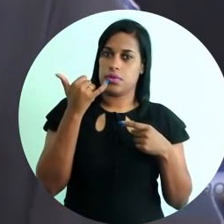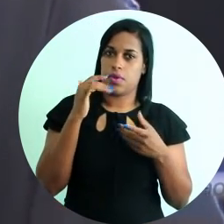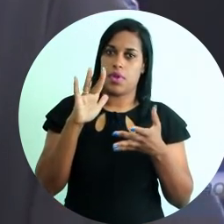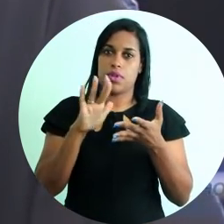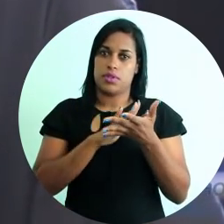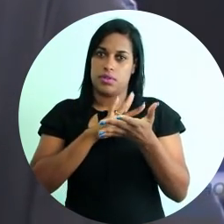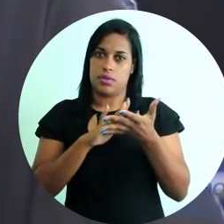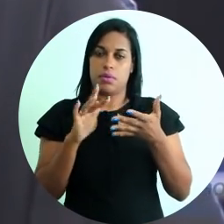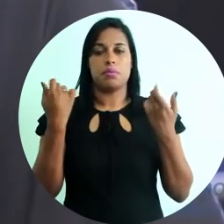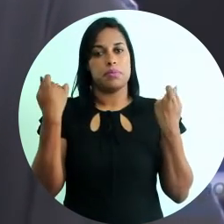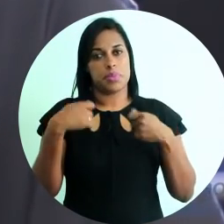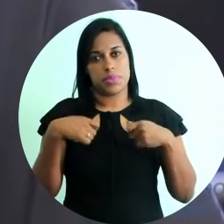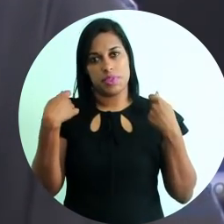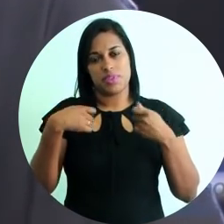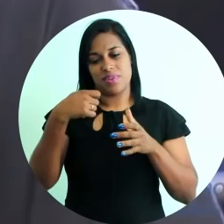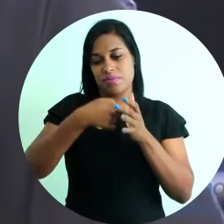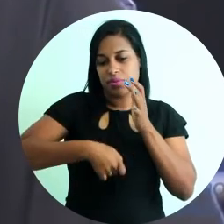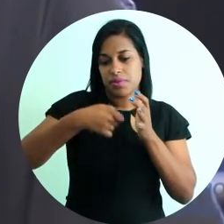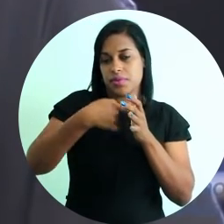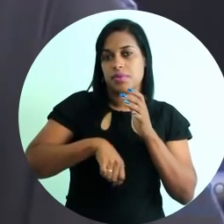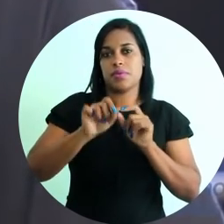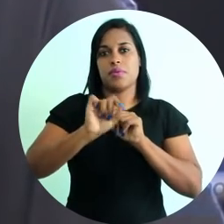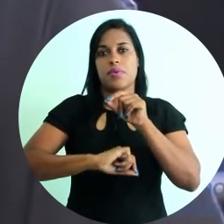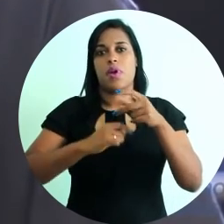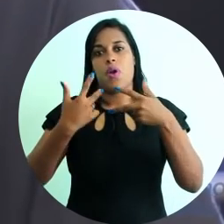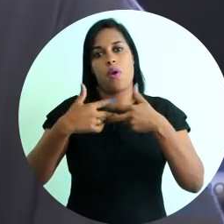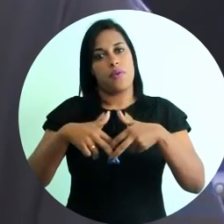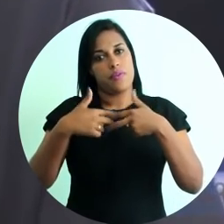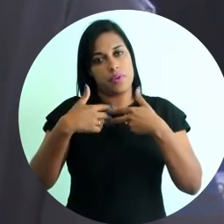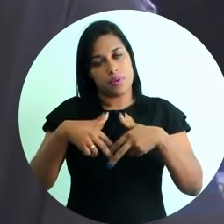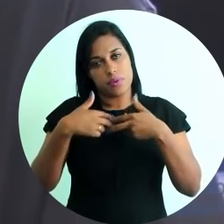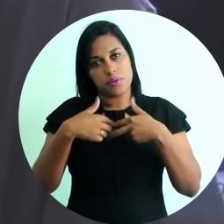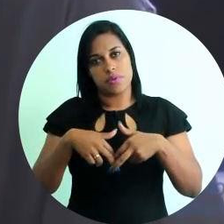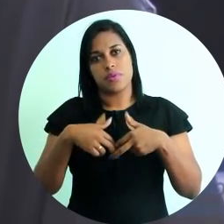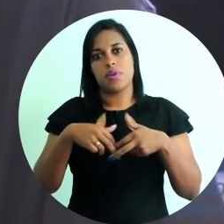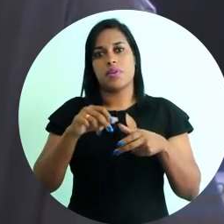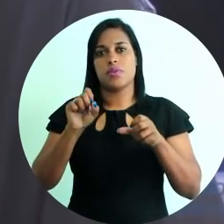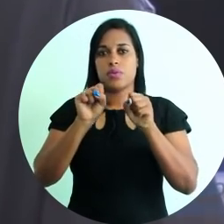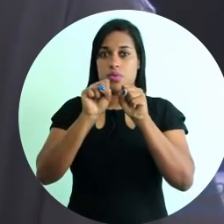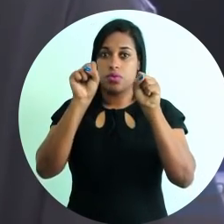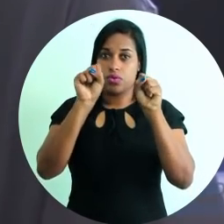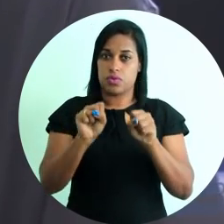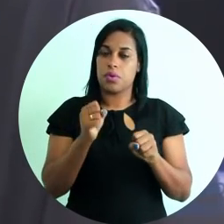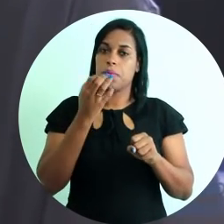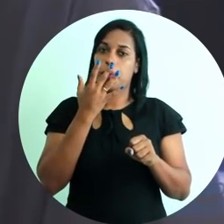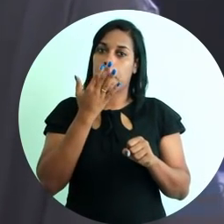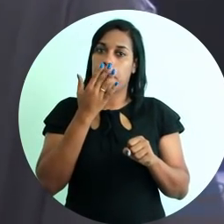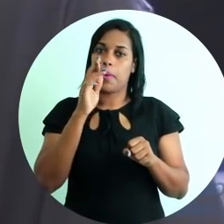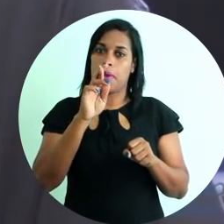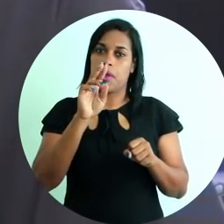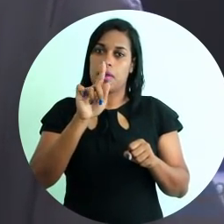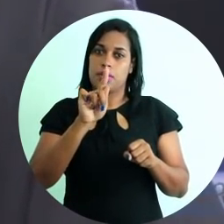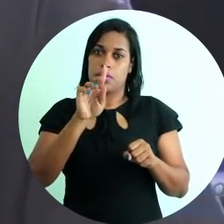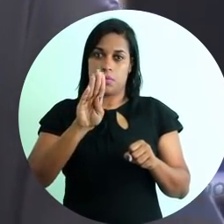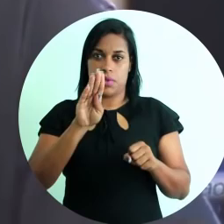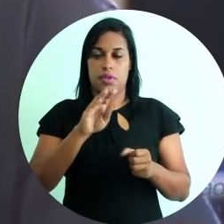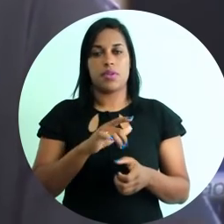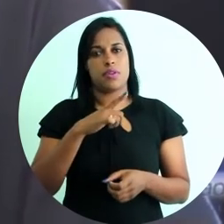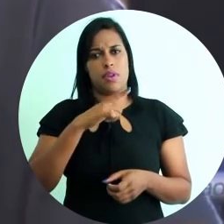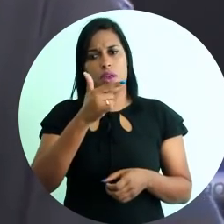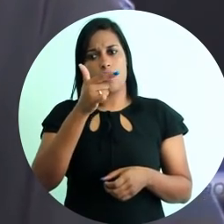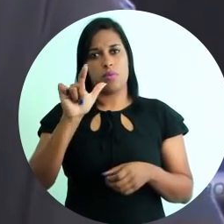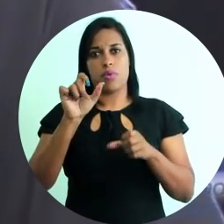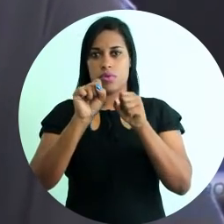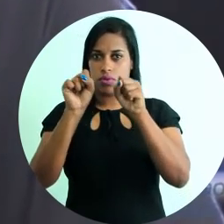tablets, deve obrigatoriamente estar configurado, formatado com um sistema de cor em RGB. Tem um